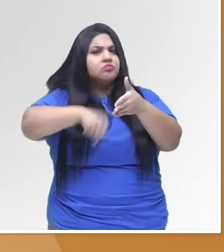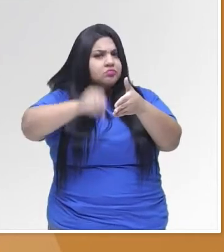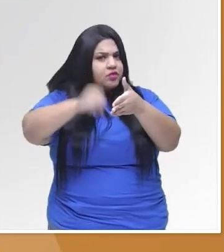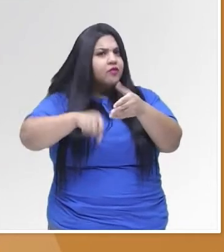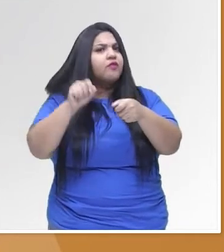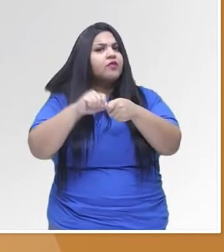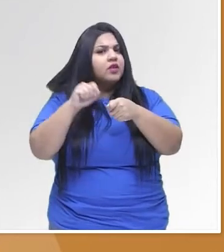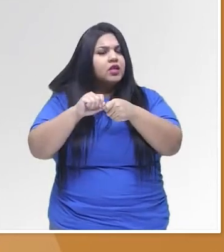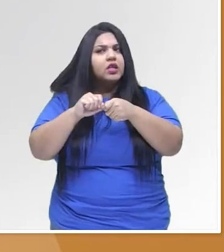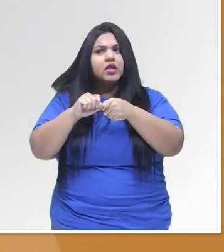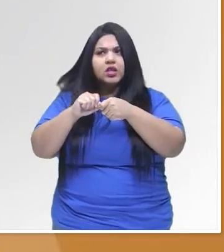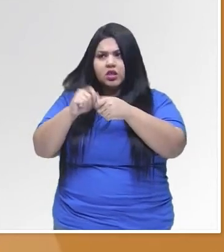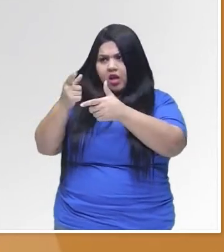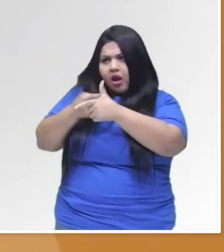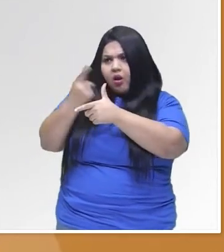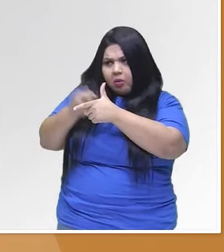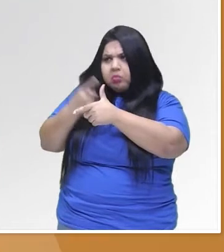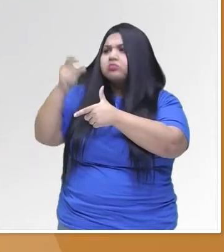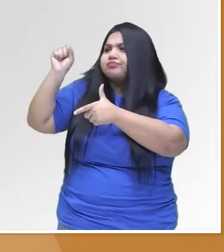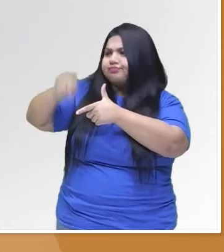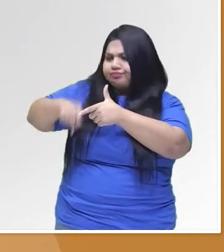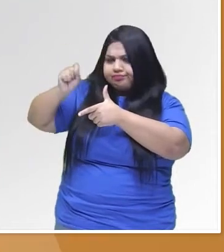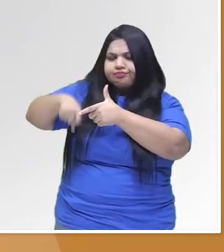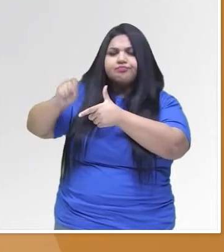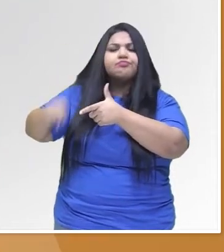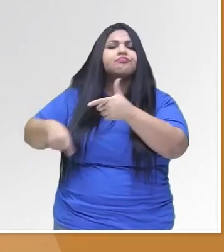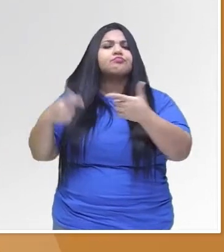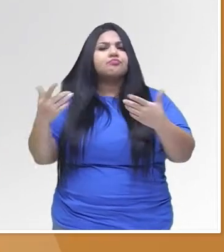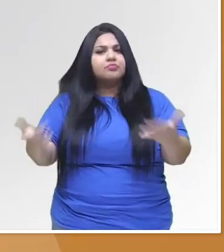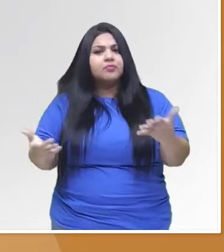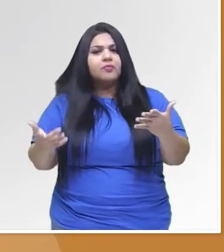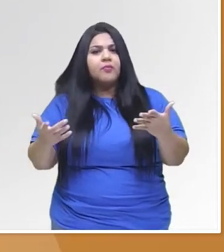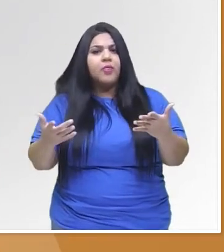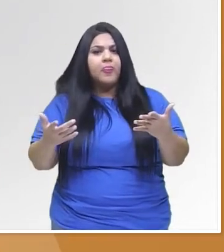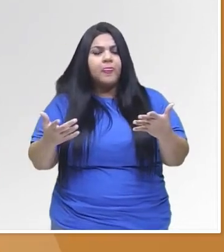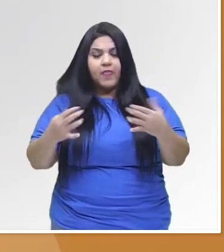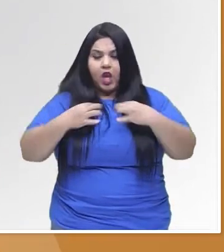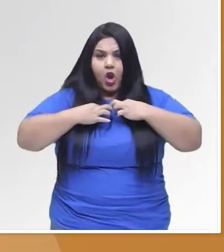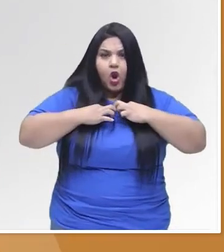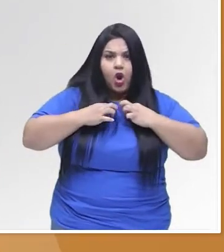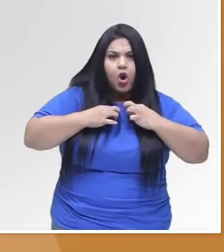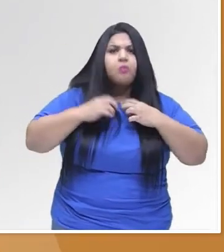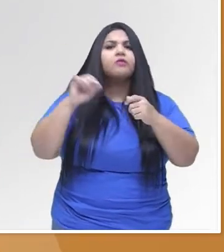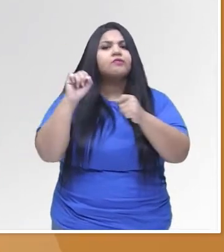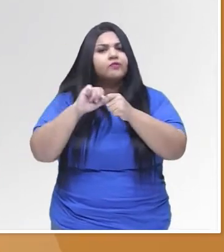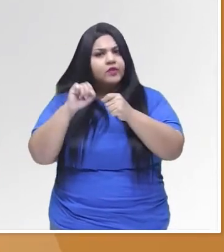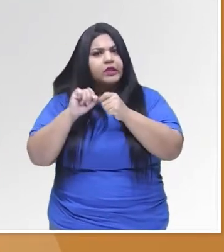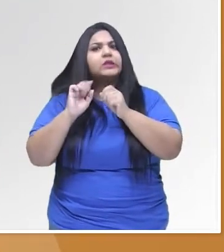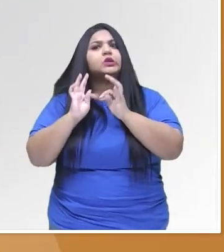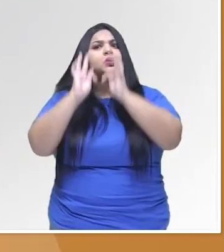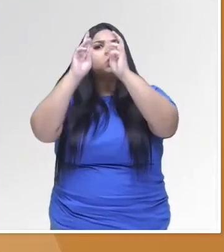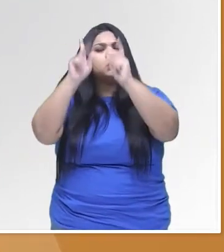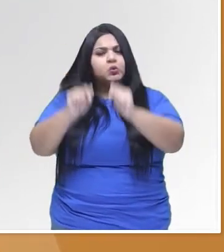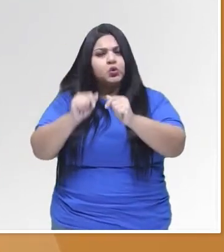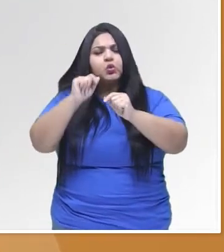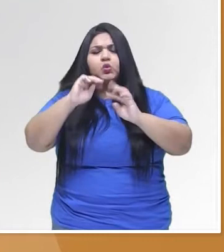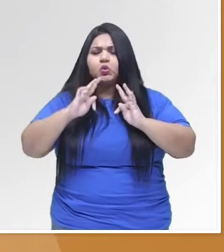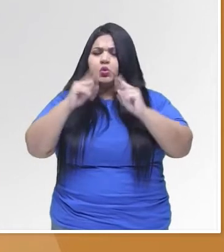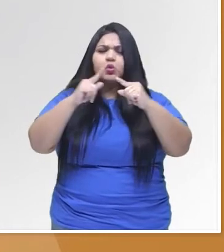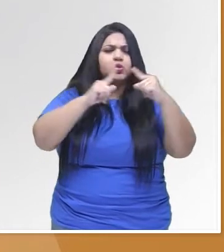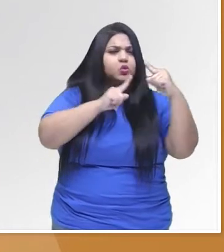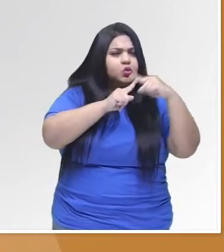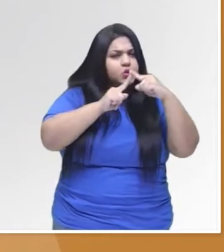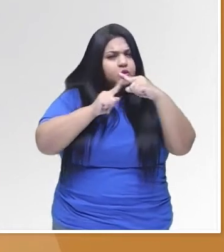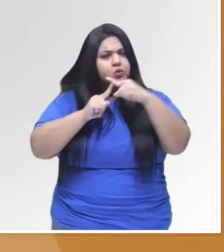navios. Fabricam calçados? Fabricam vestimento? Fabricam. Todo tipo de